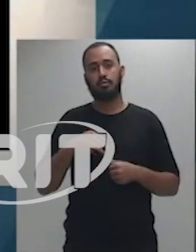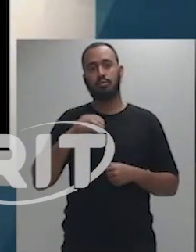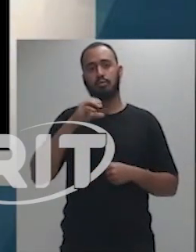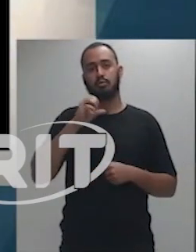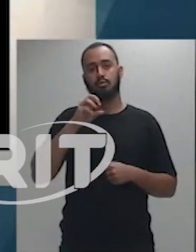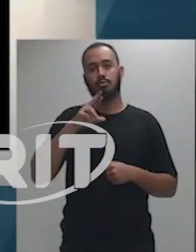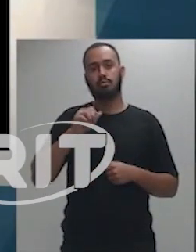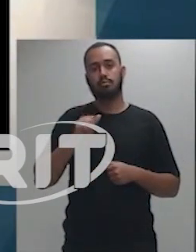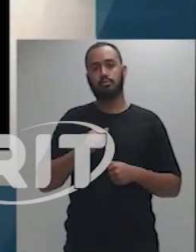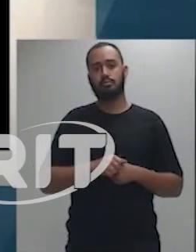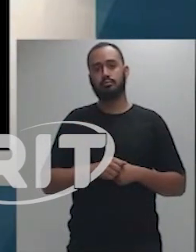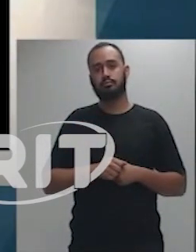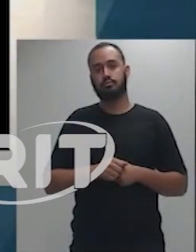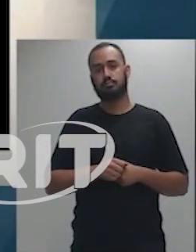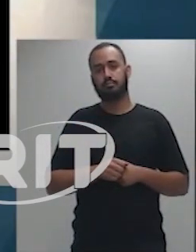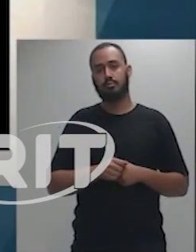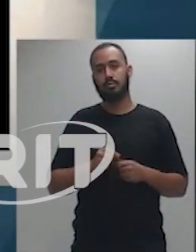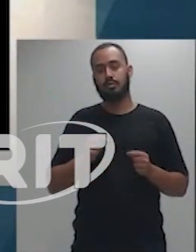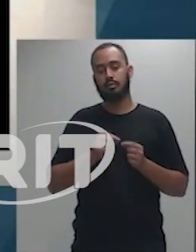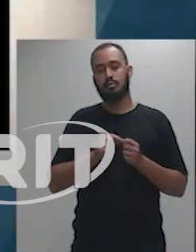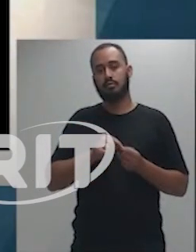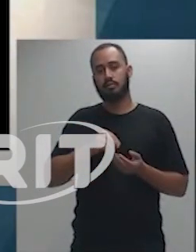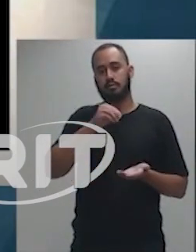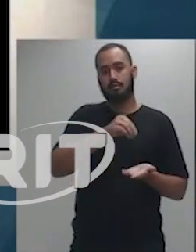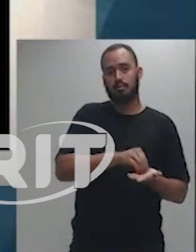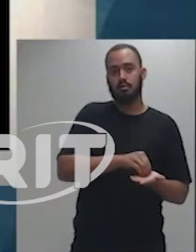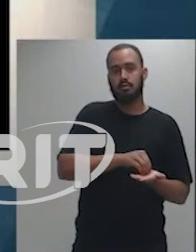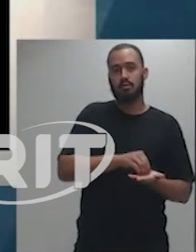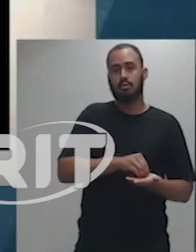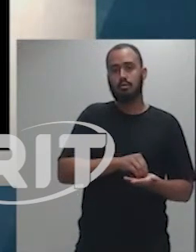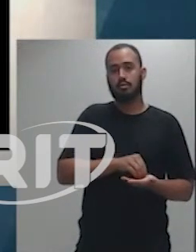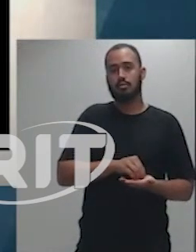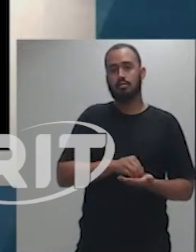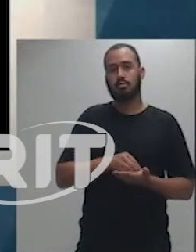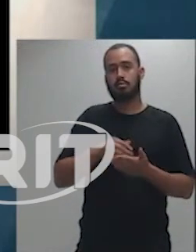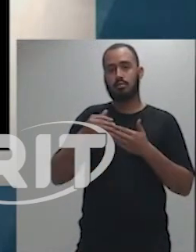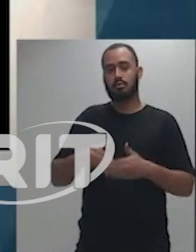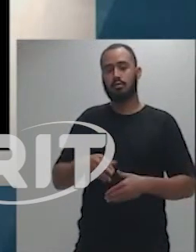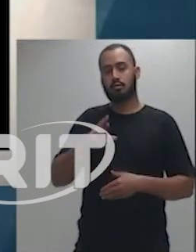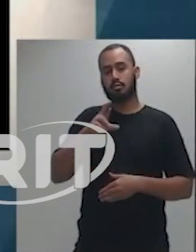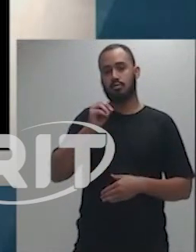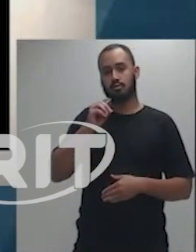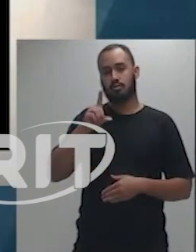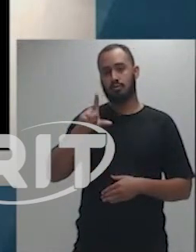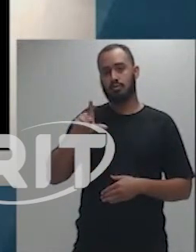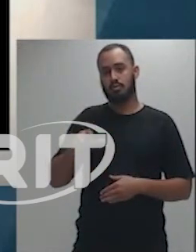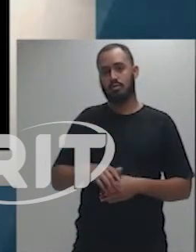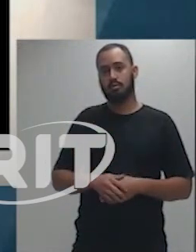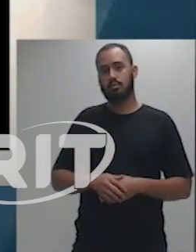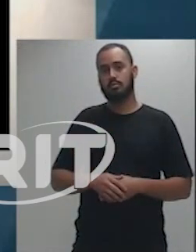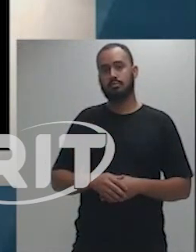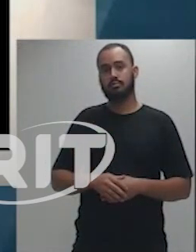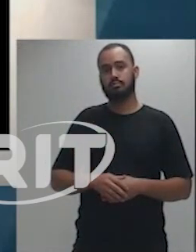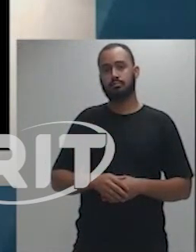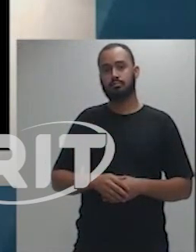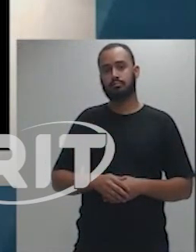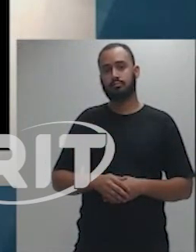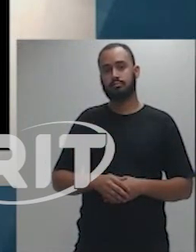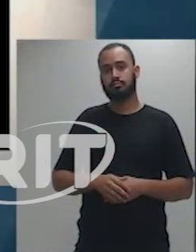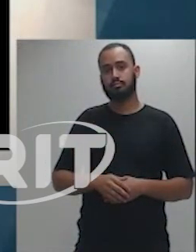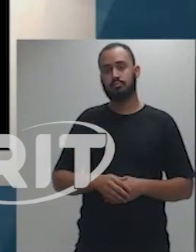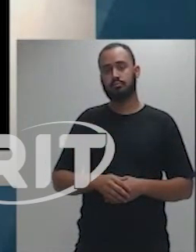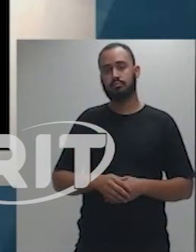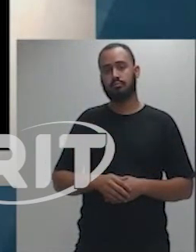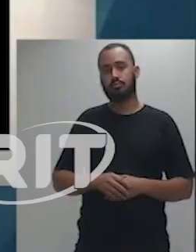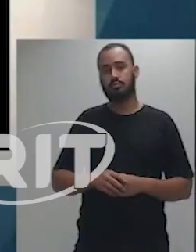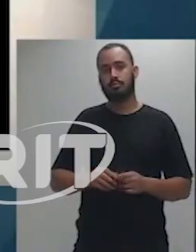procedimentos incluídos na lista da NS pode haver excepcionalmente a cobertura do tratamento indicado pelo